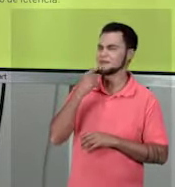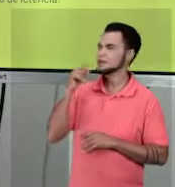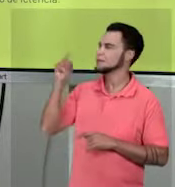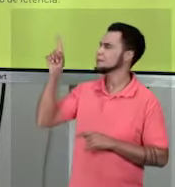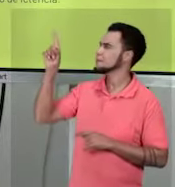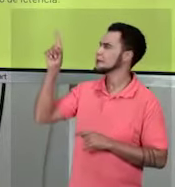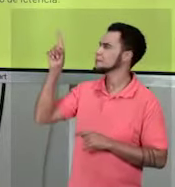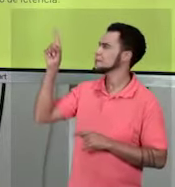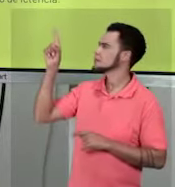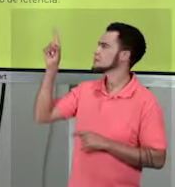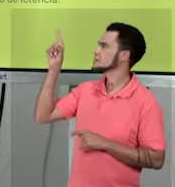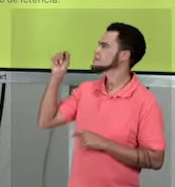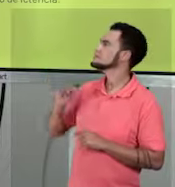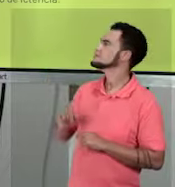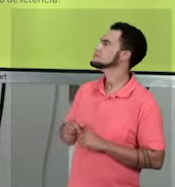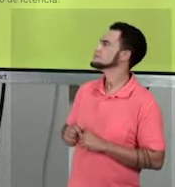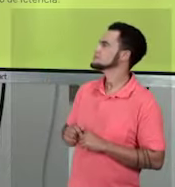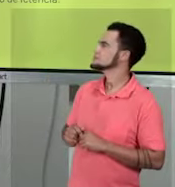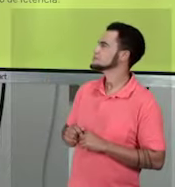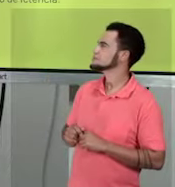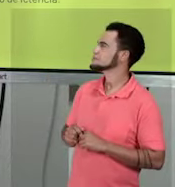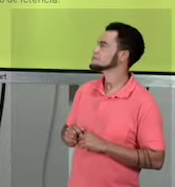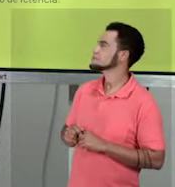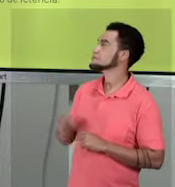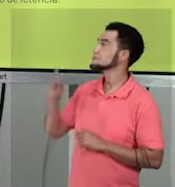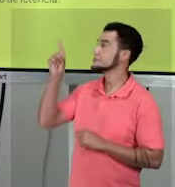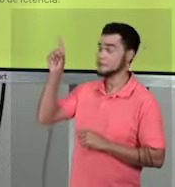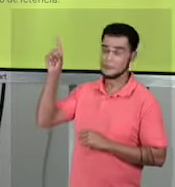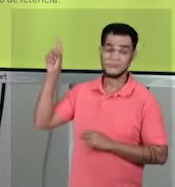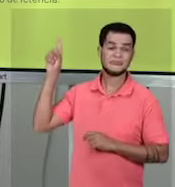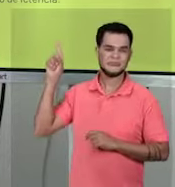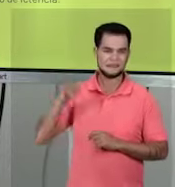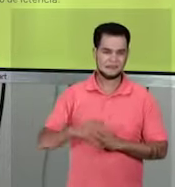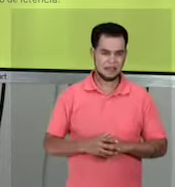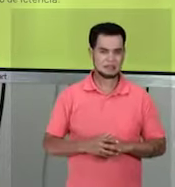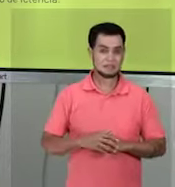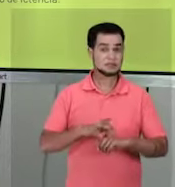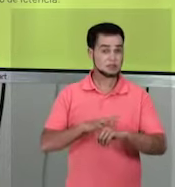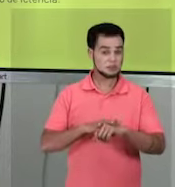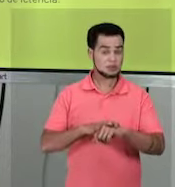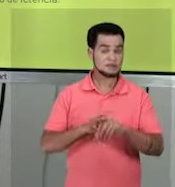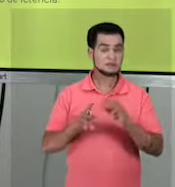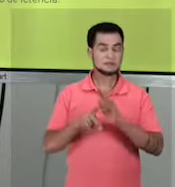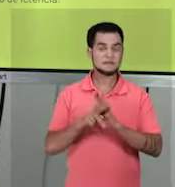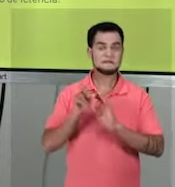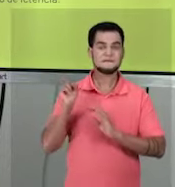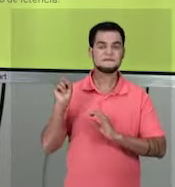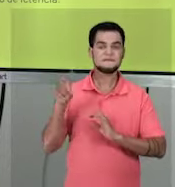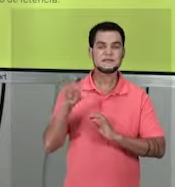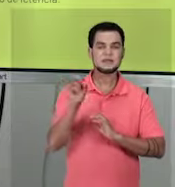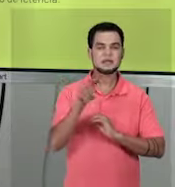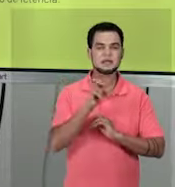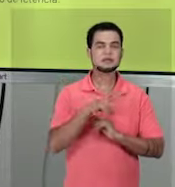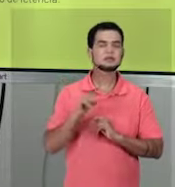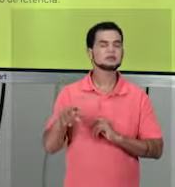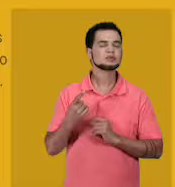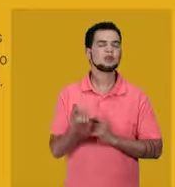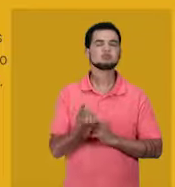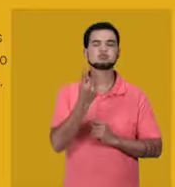febre amarela, são todas doenças virais transmitidas por um único